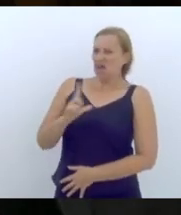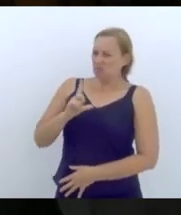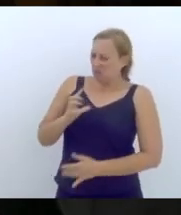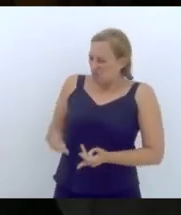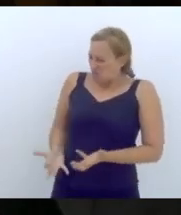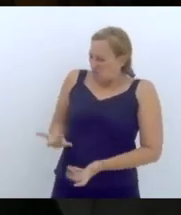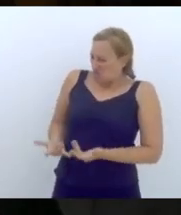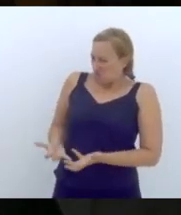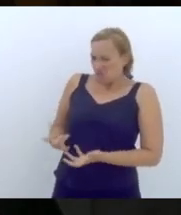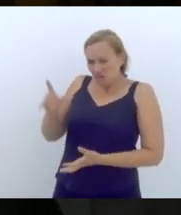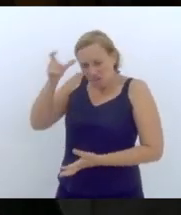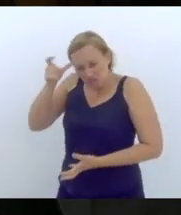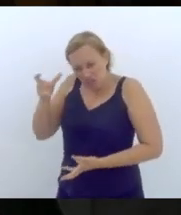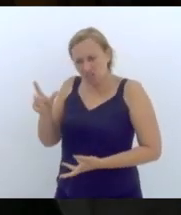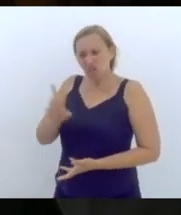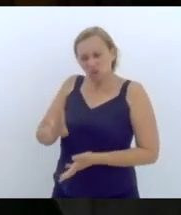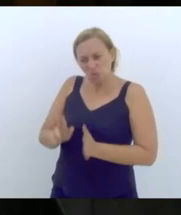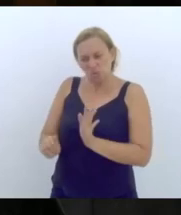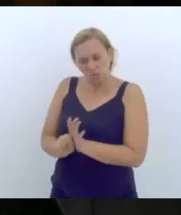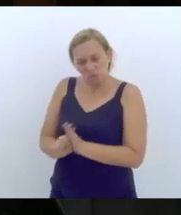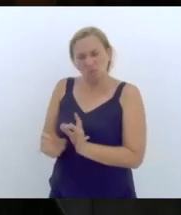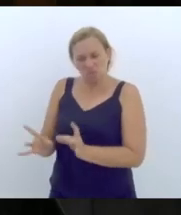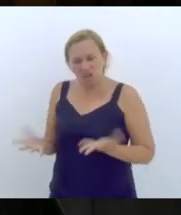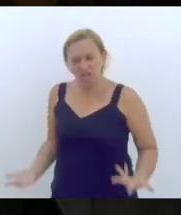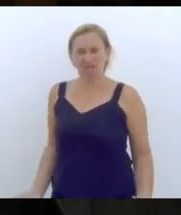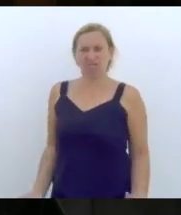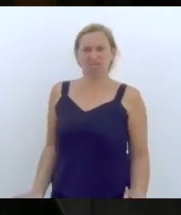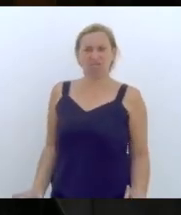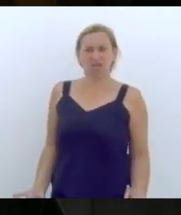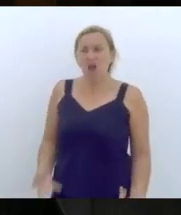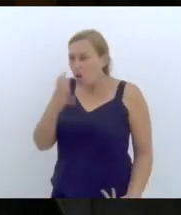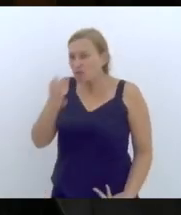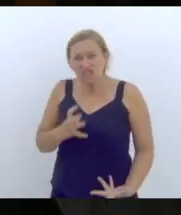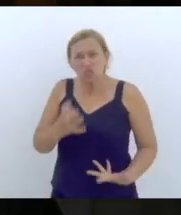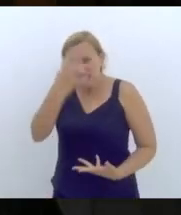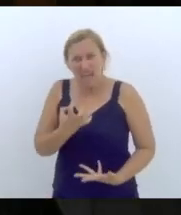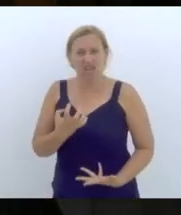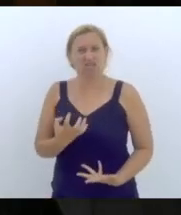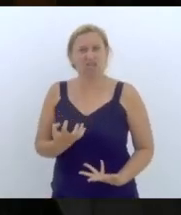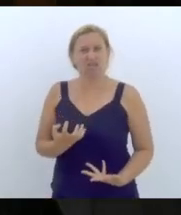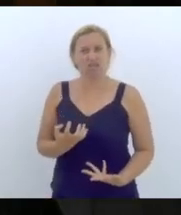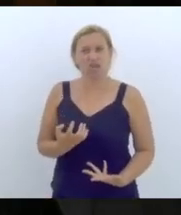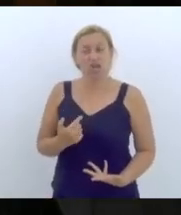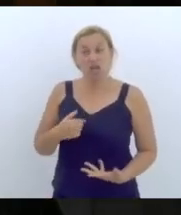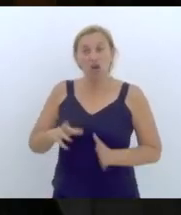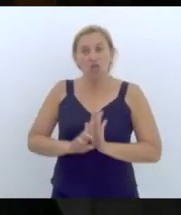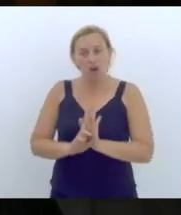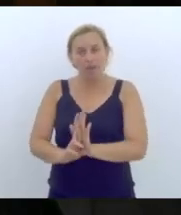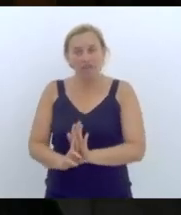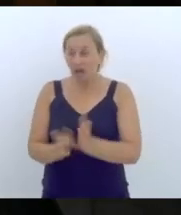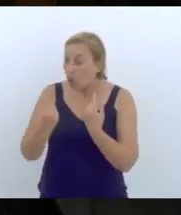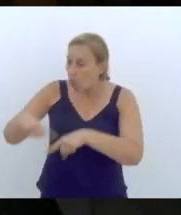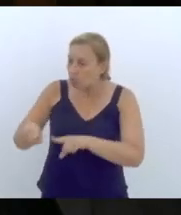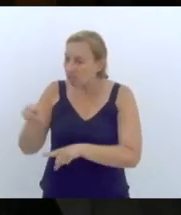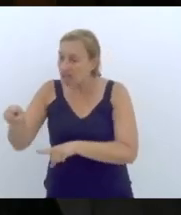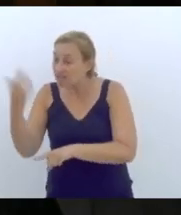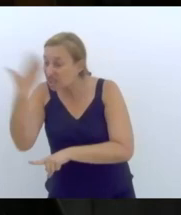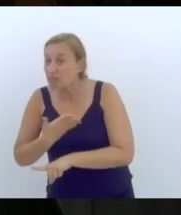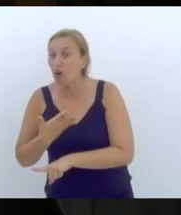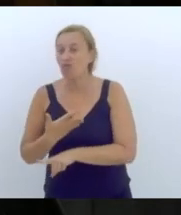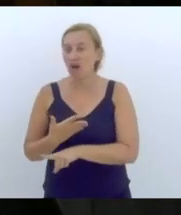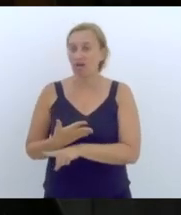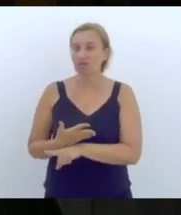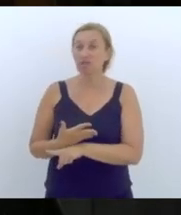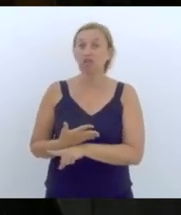inferninho que vende drogas. Um absurdo, deputado Alan Lopes. Uma acusação gravíssima que eu vou representar contra ele. Ele vai ter que provar isso.